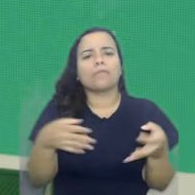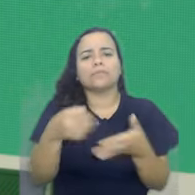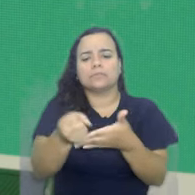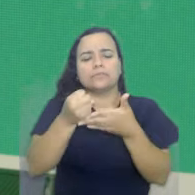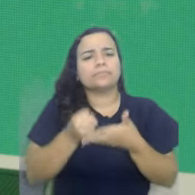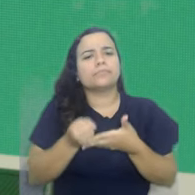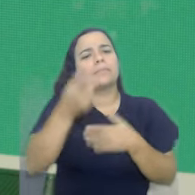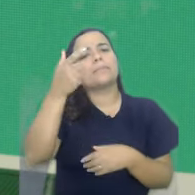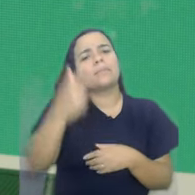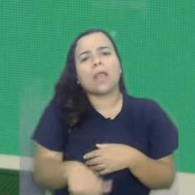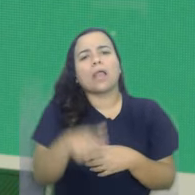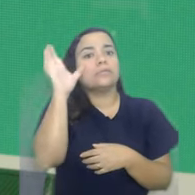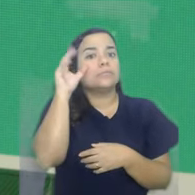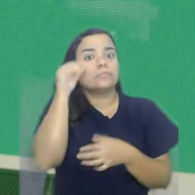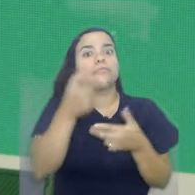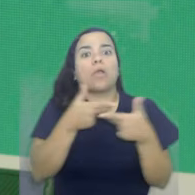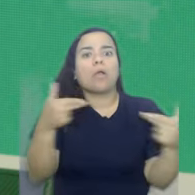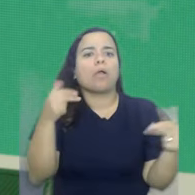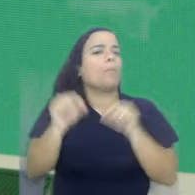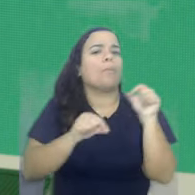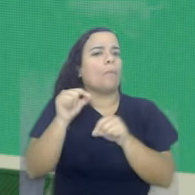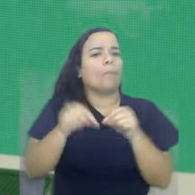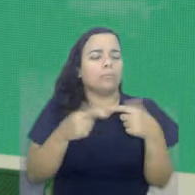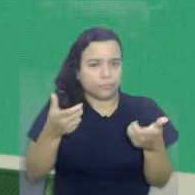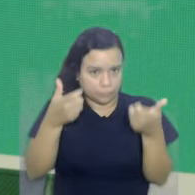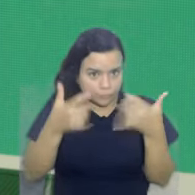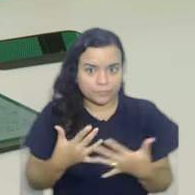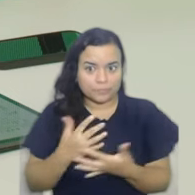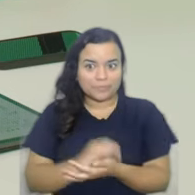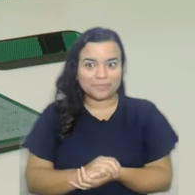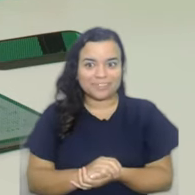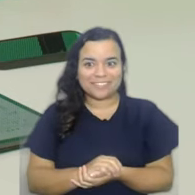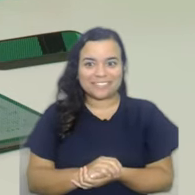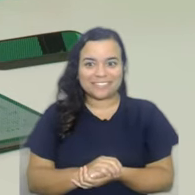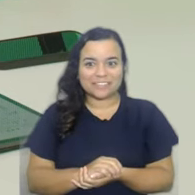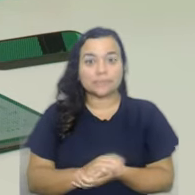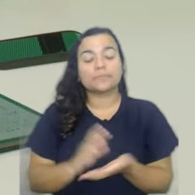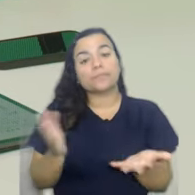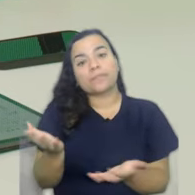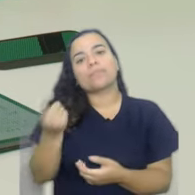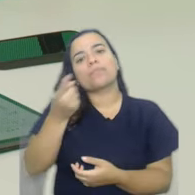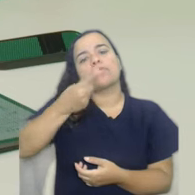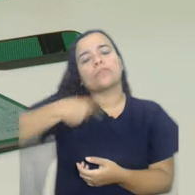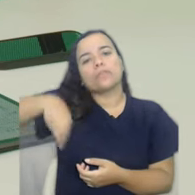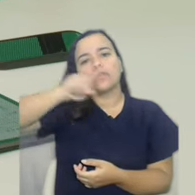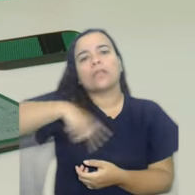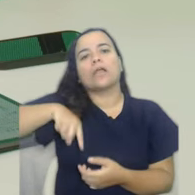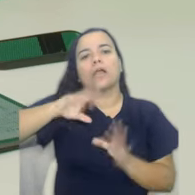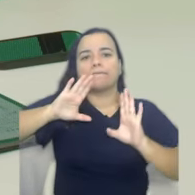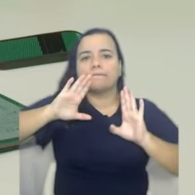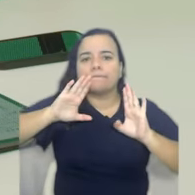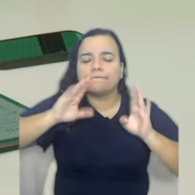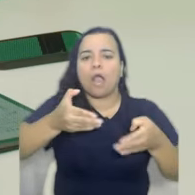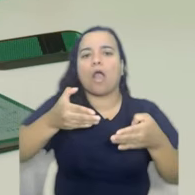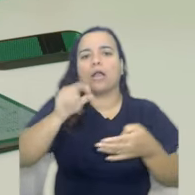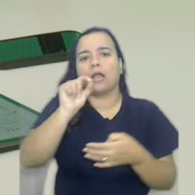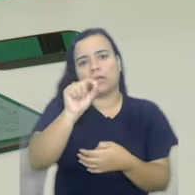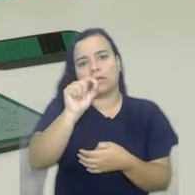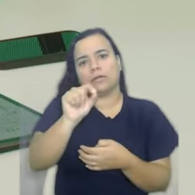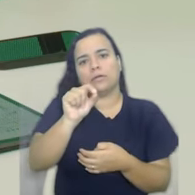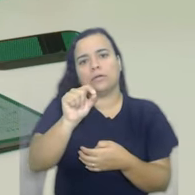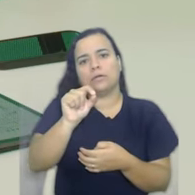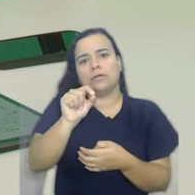de de interessante para nós bom a gente nosso foco é lá na